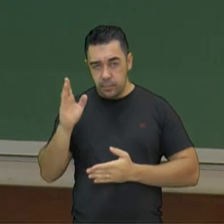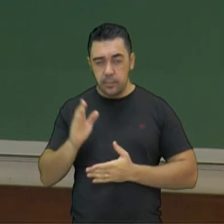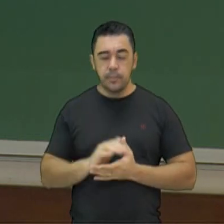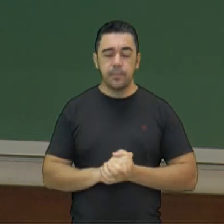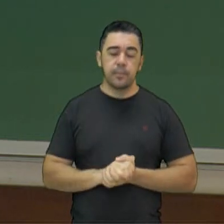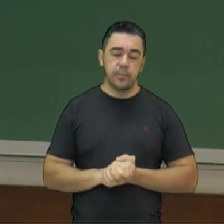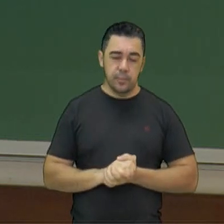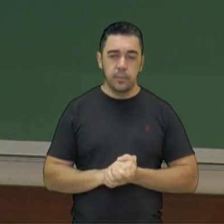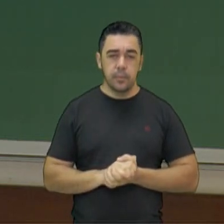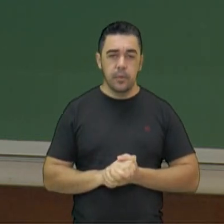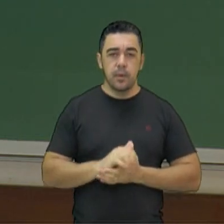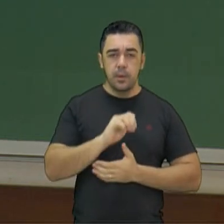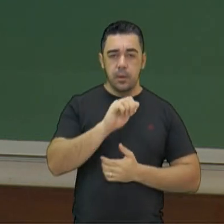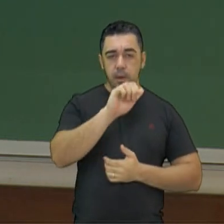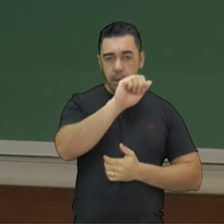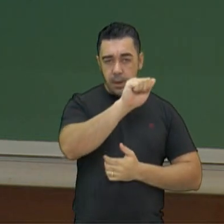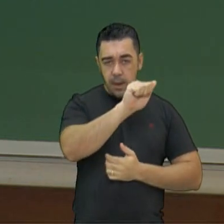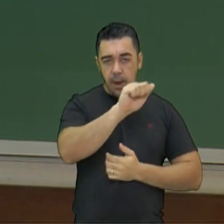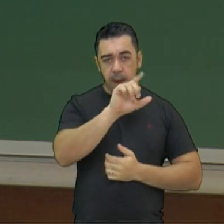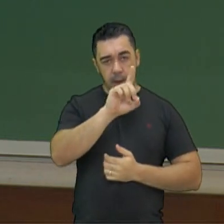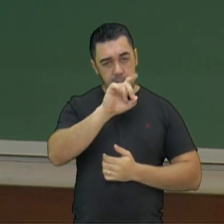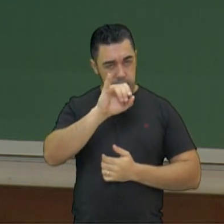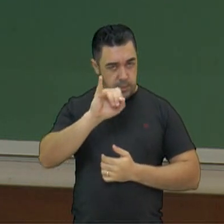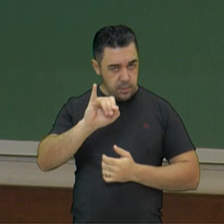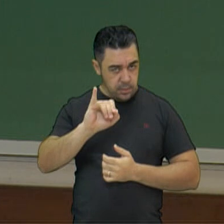número complexo. Então, DI vezes A,